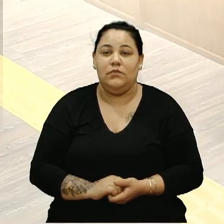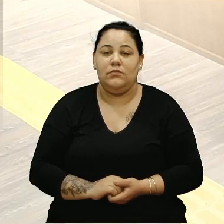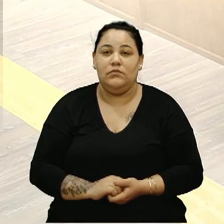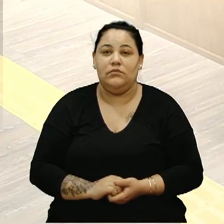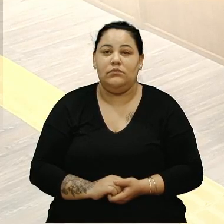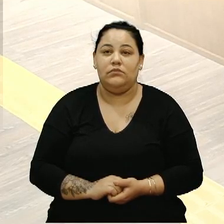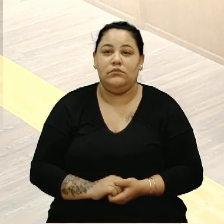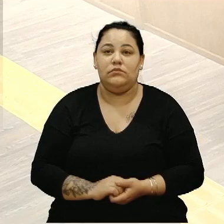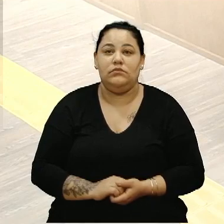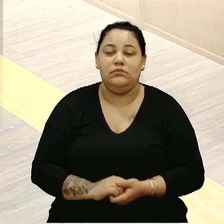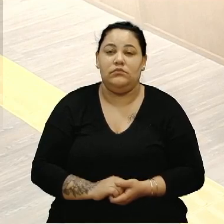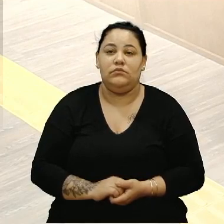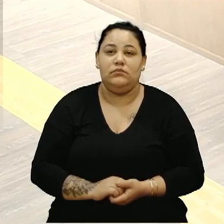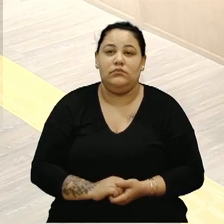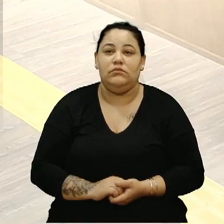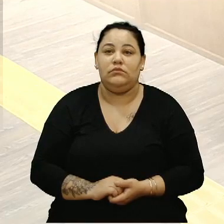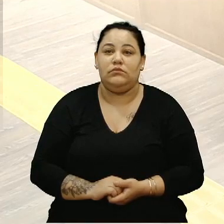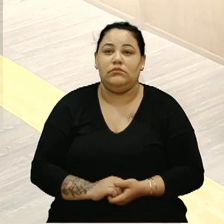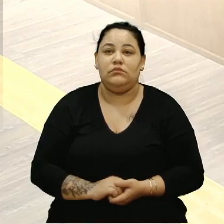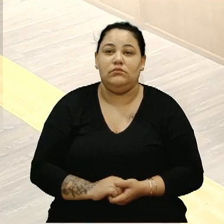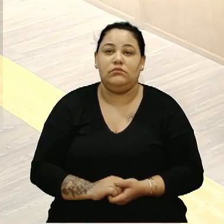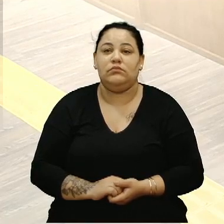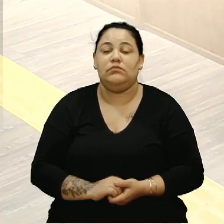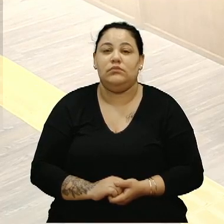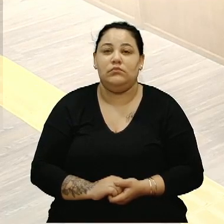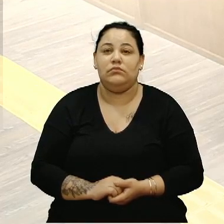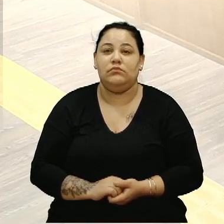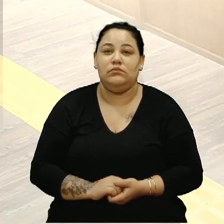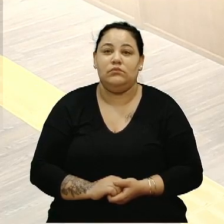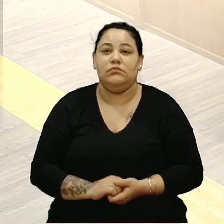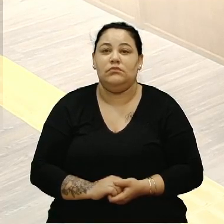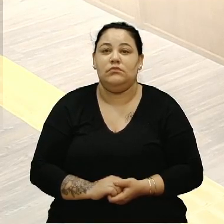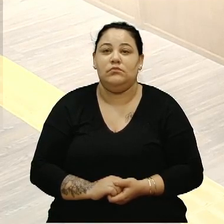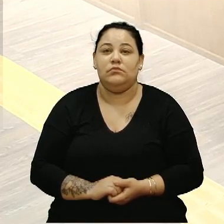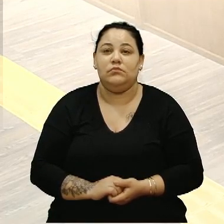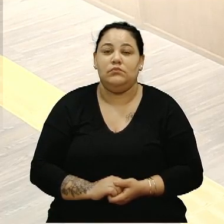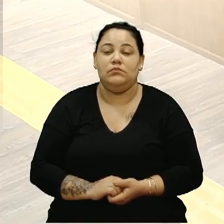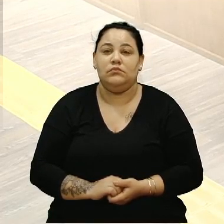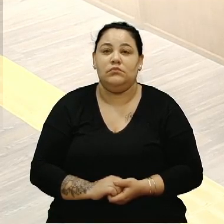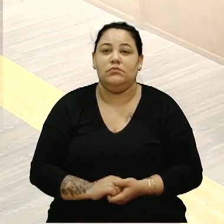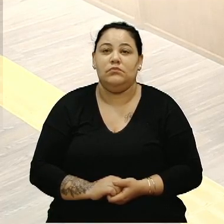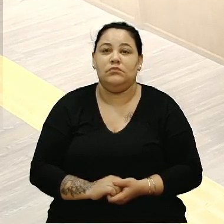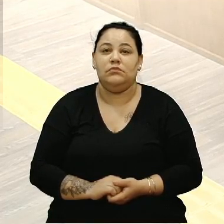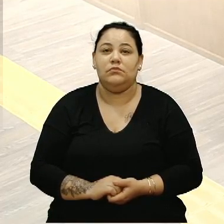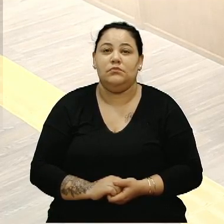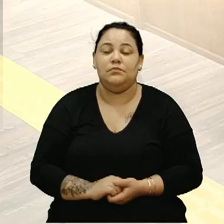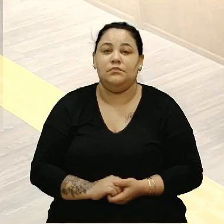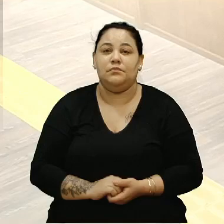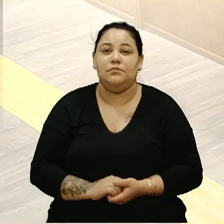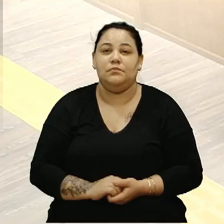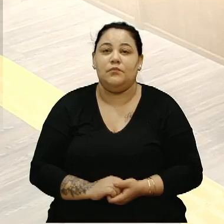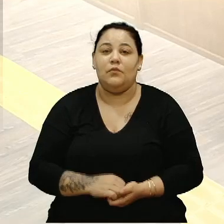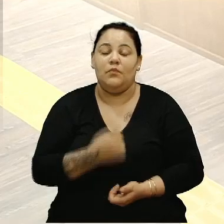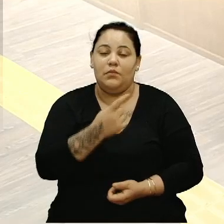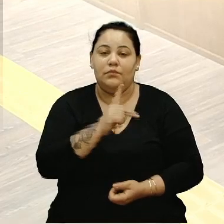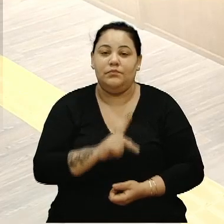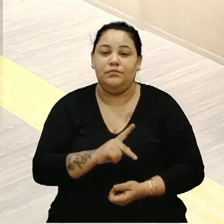Um dos autores da homenagem aos 35 anos da empresa Menon Atacadista.